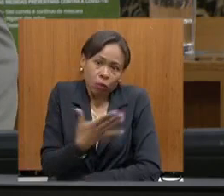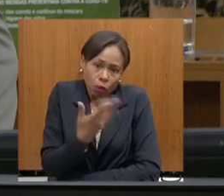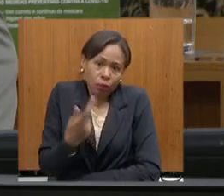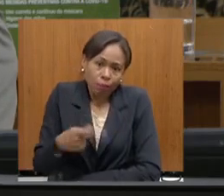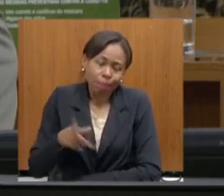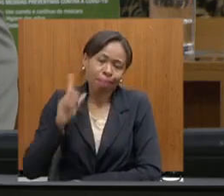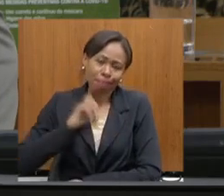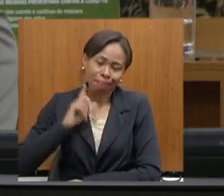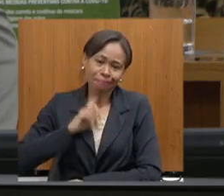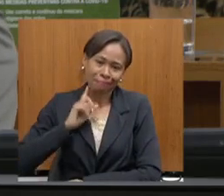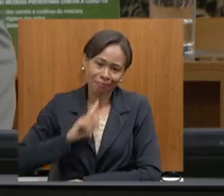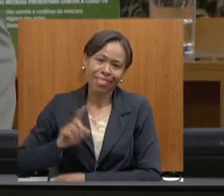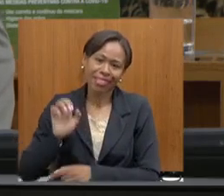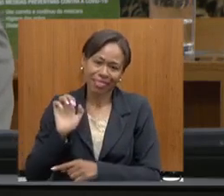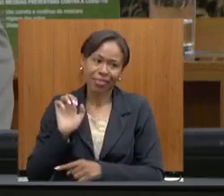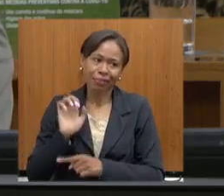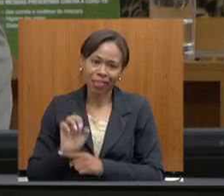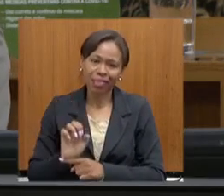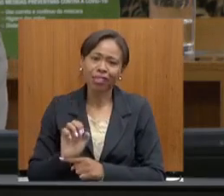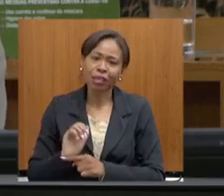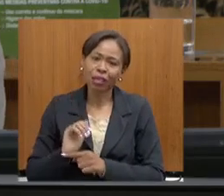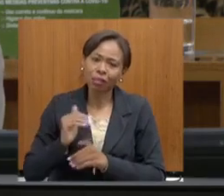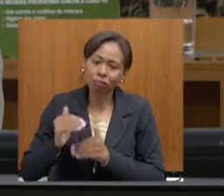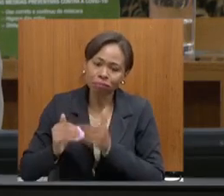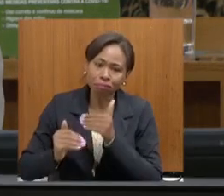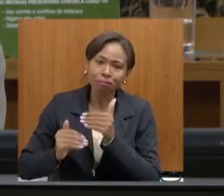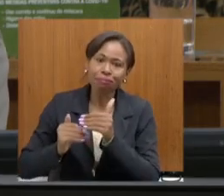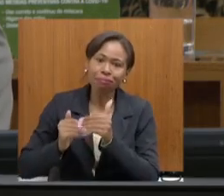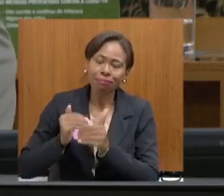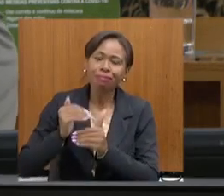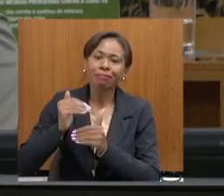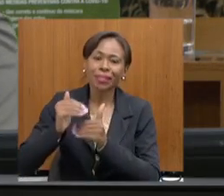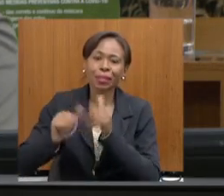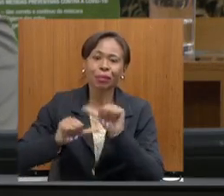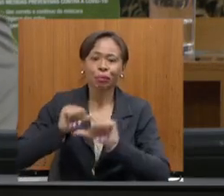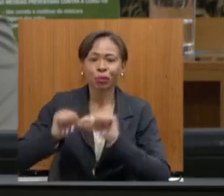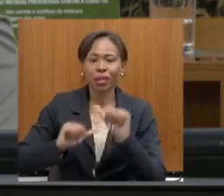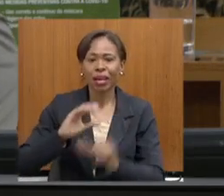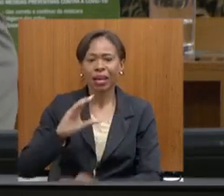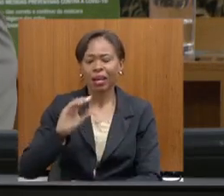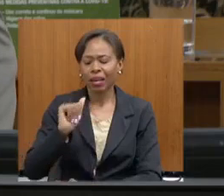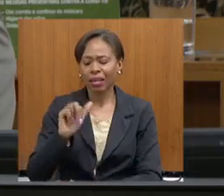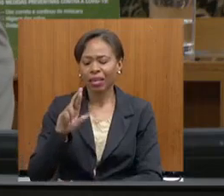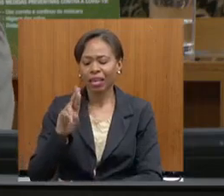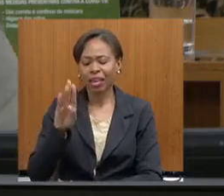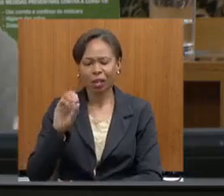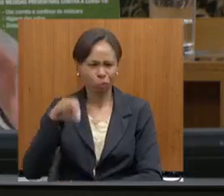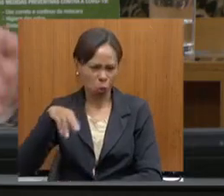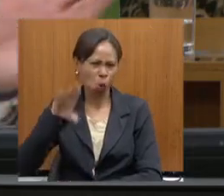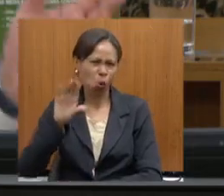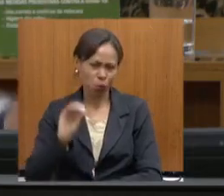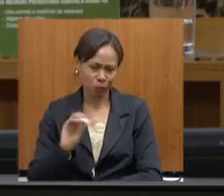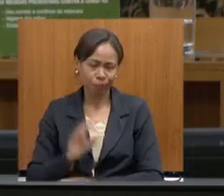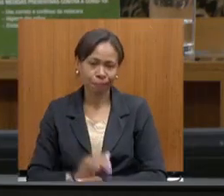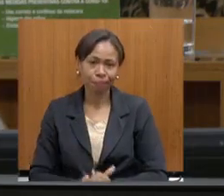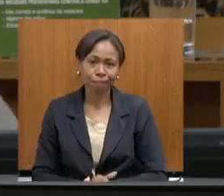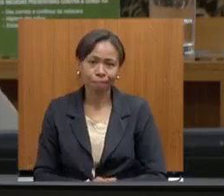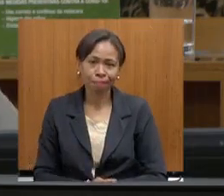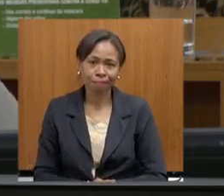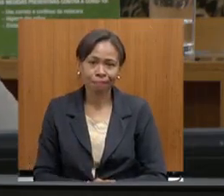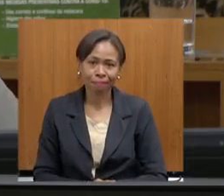estado é em fases consistentes de descarbonização pode passar aqui é só para a